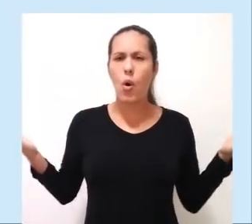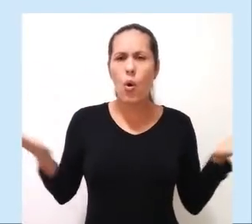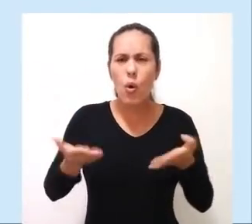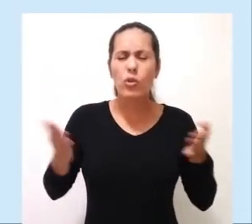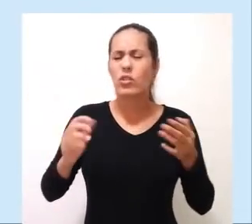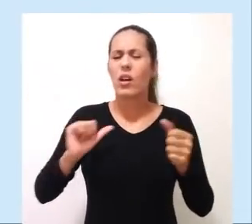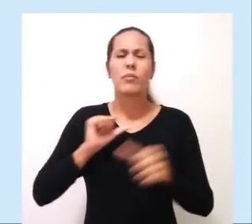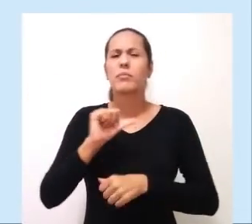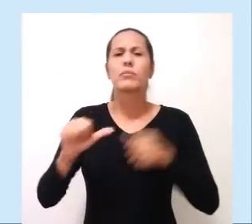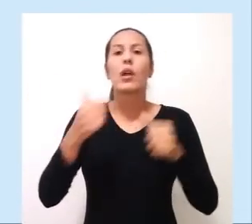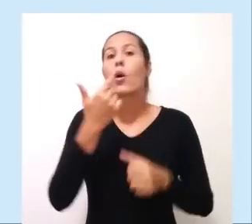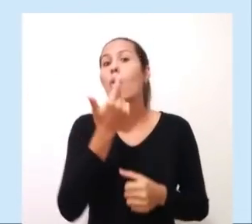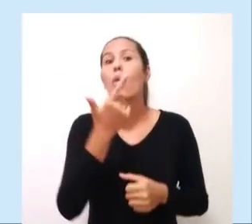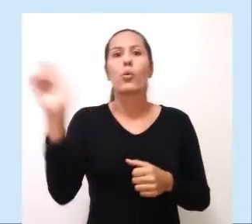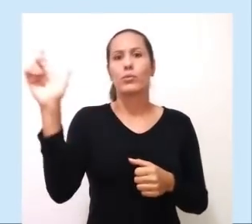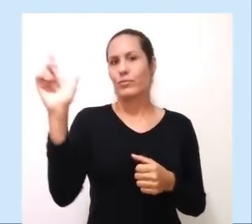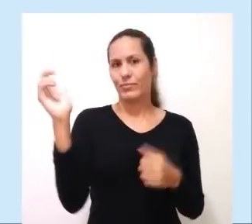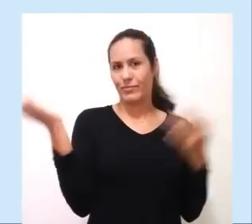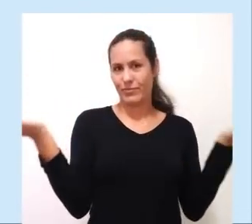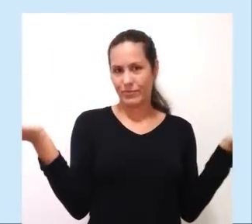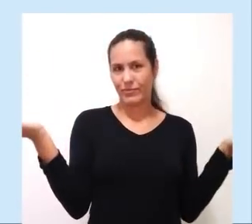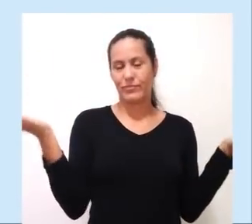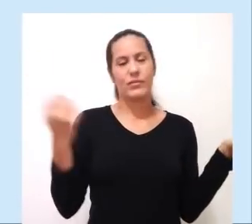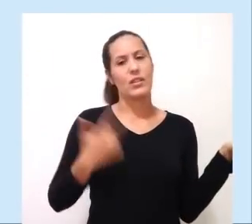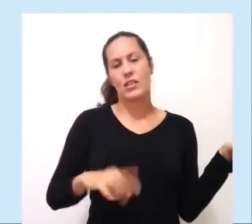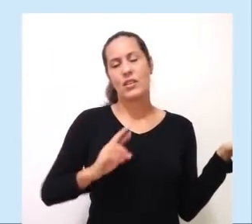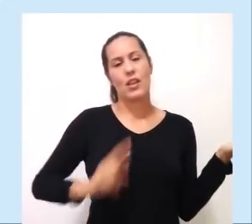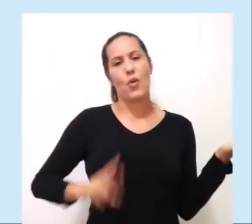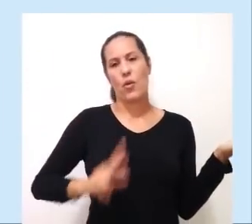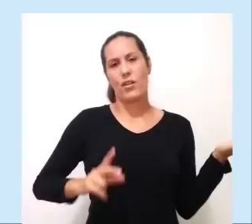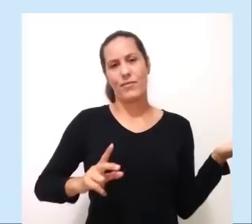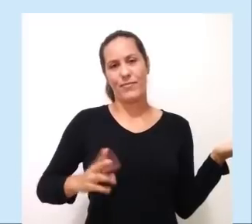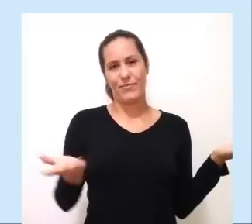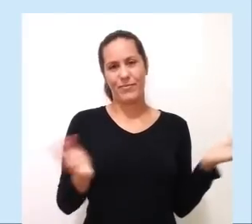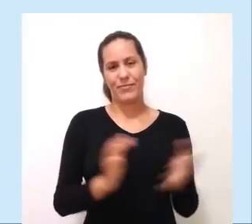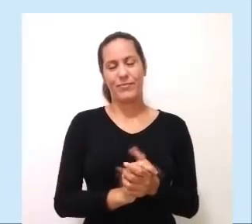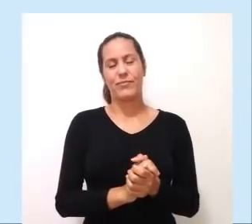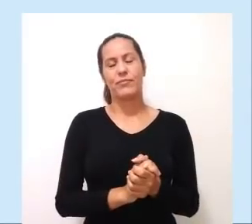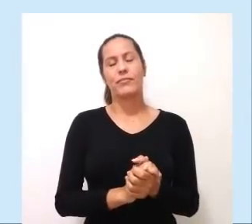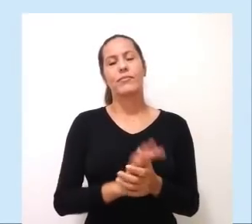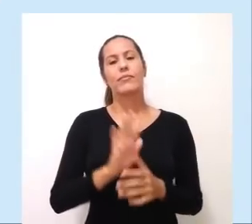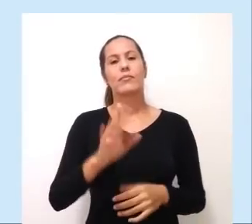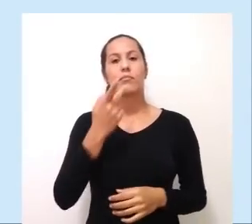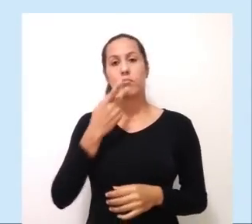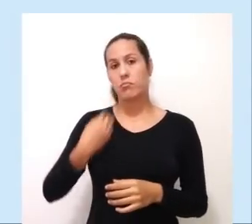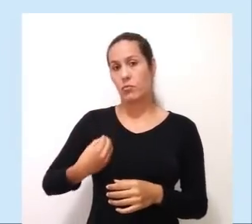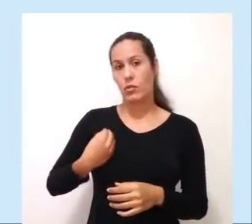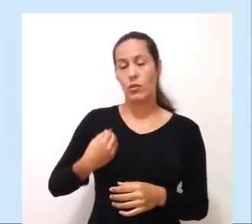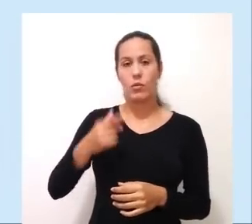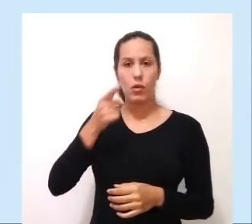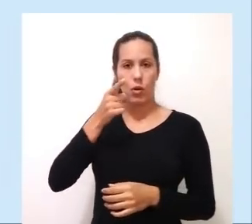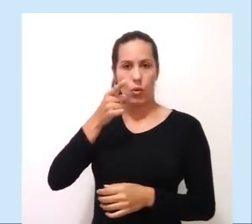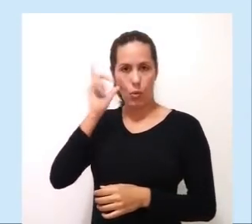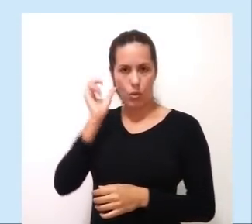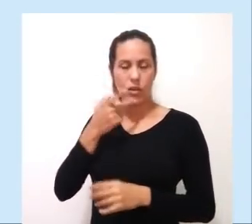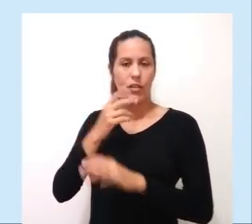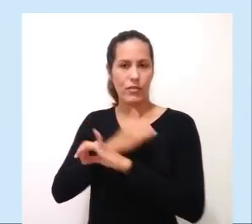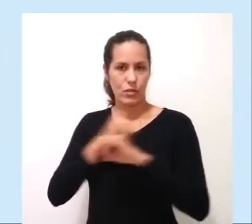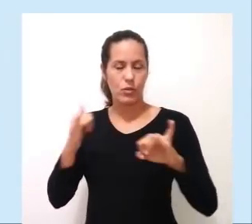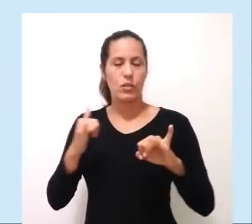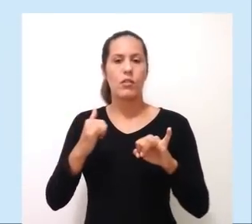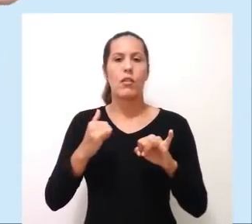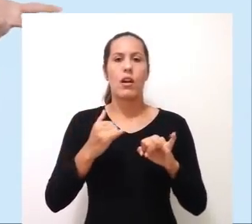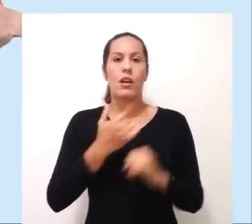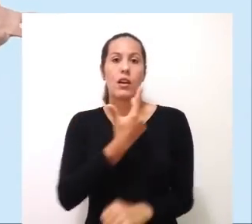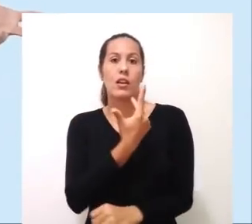de ser notícia hoje. Por exemplo, de repente, cheguei aqui ontem, no caso, vai descobrir a